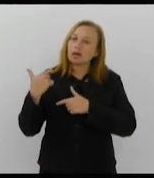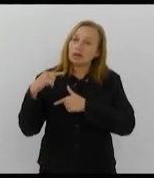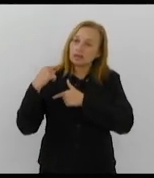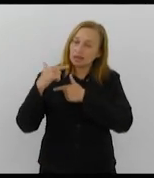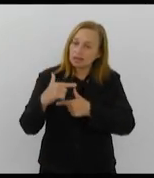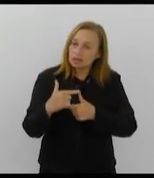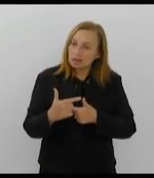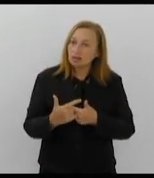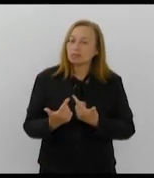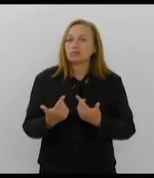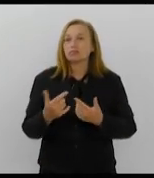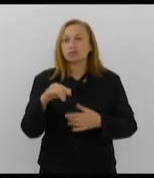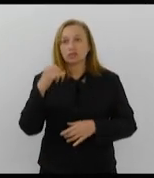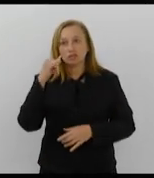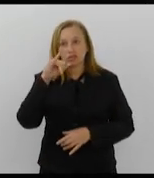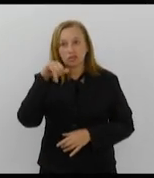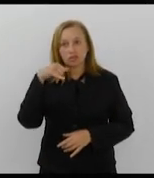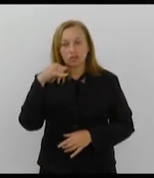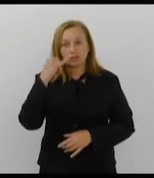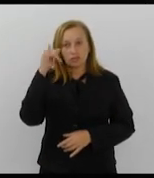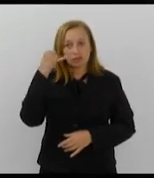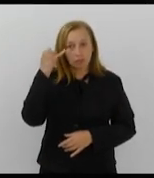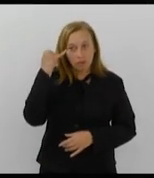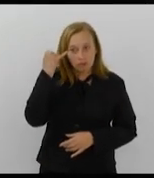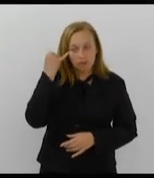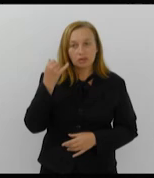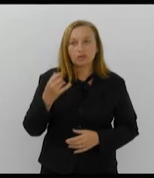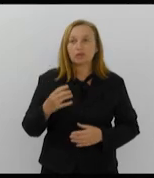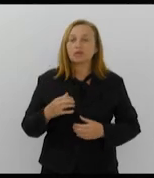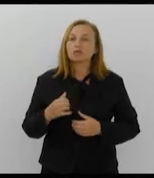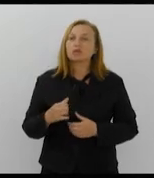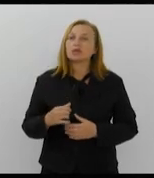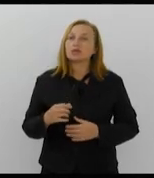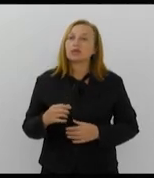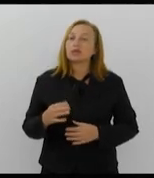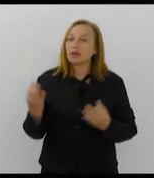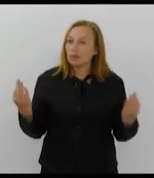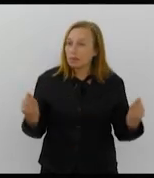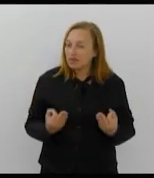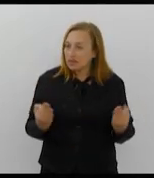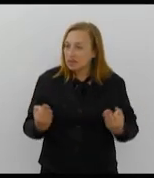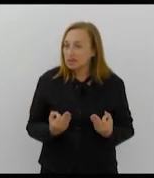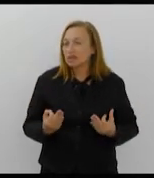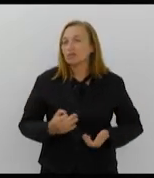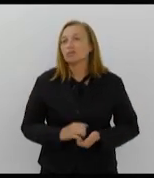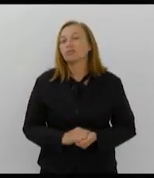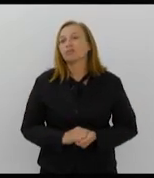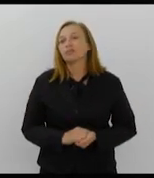carrego muito comigo, que é a perfeição do golpe, a perfeição